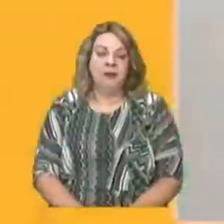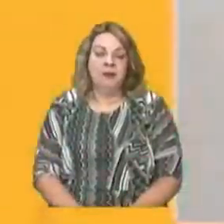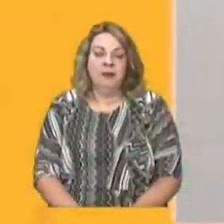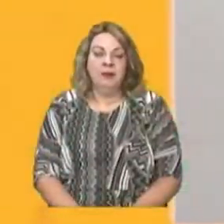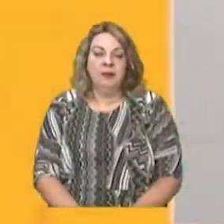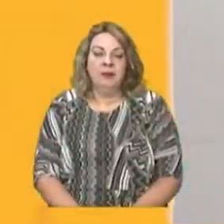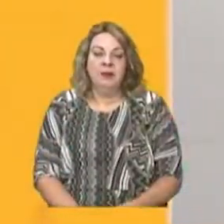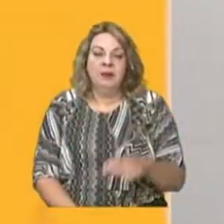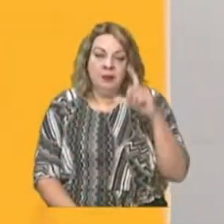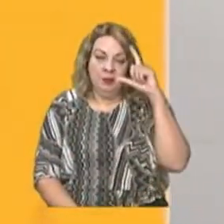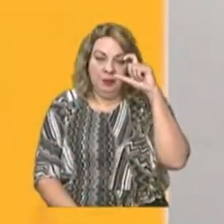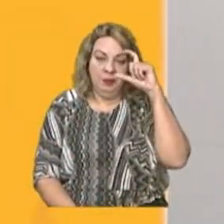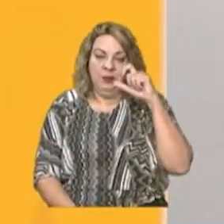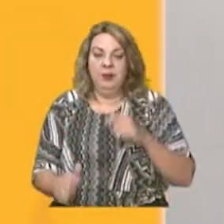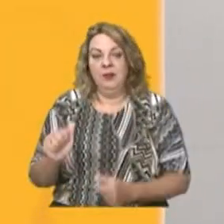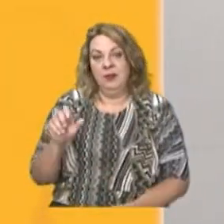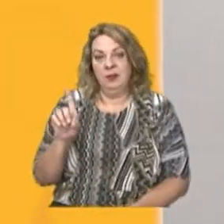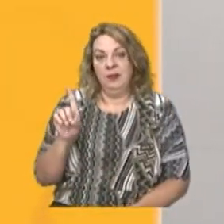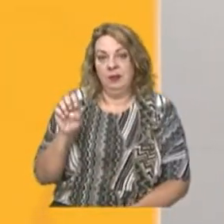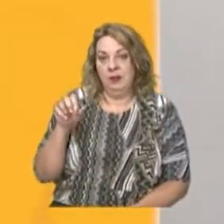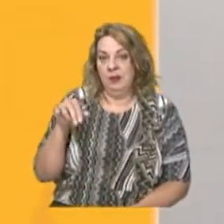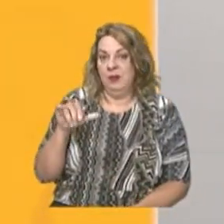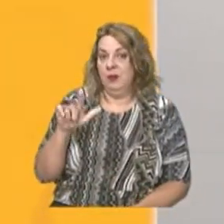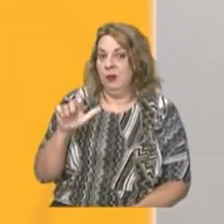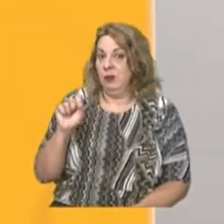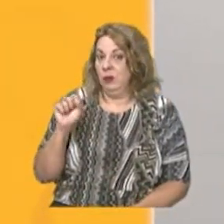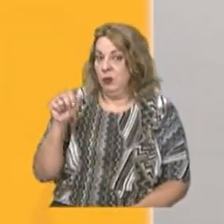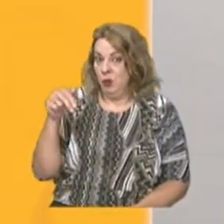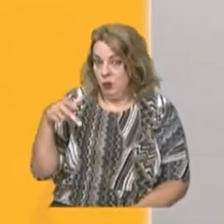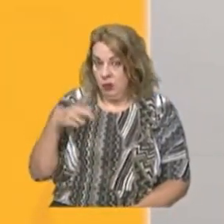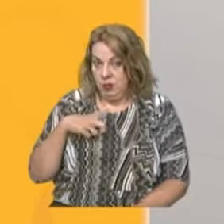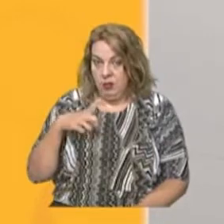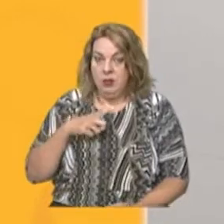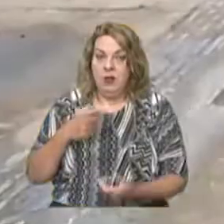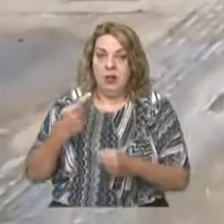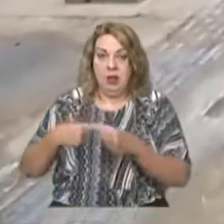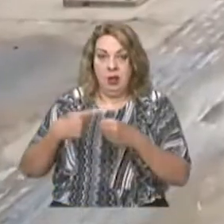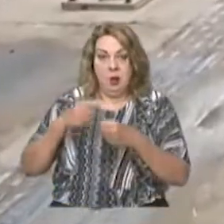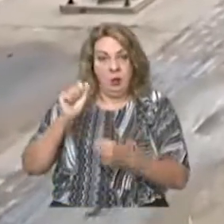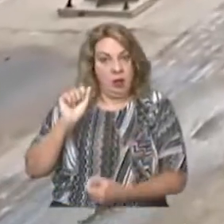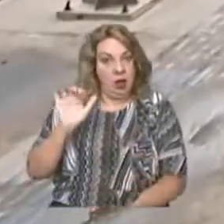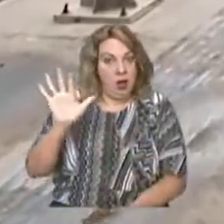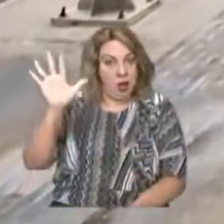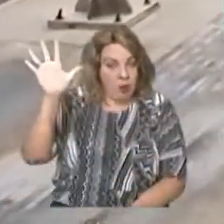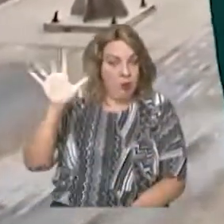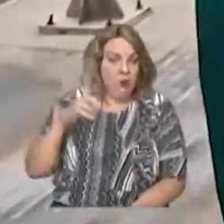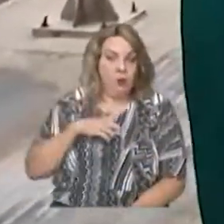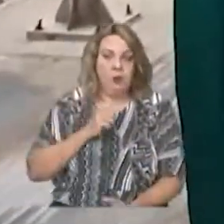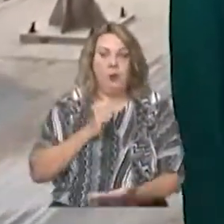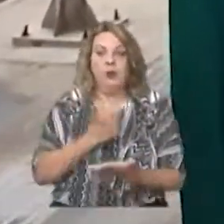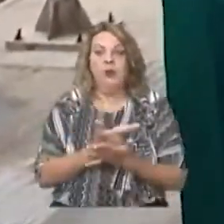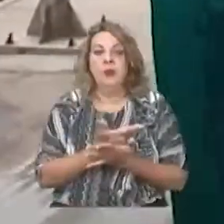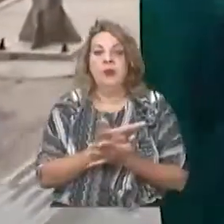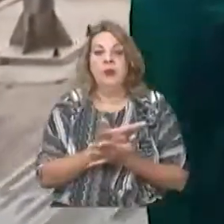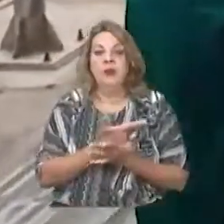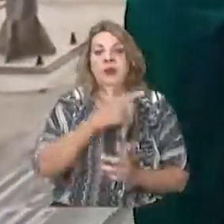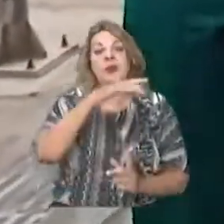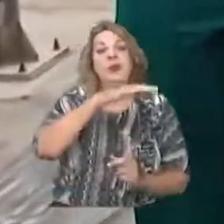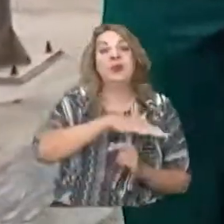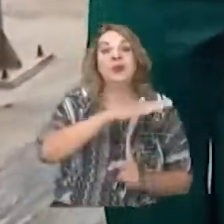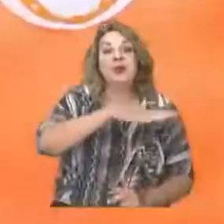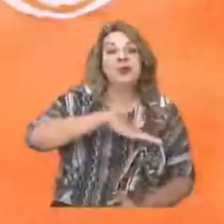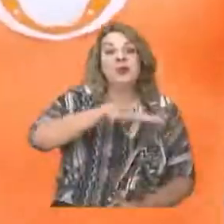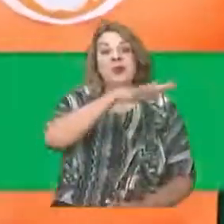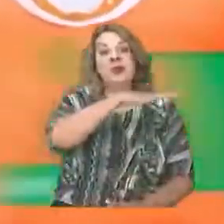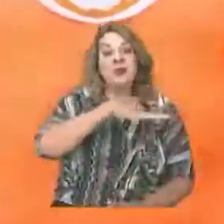Esse da foto é o Adenilson, da cidade pé-quente de Lagarto. Não pôde estar com a gente. Garantir seu Caju Cap com a turma da Tenda do